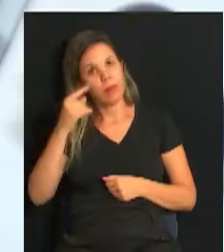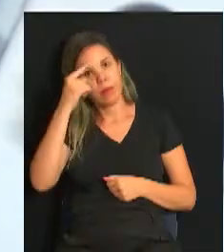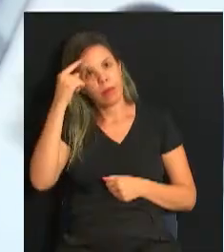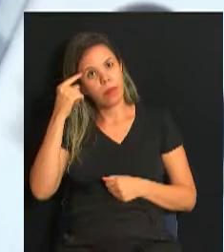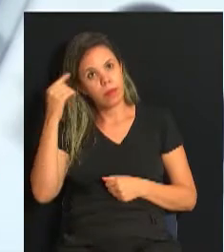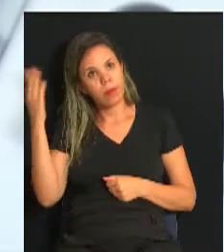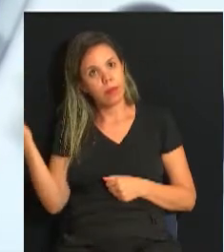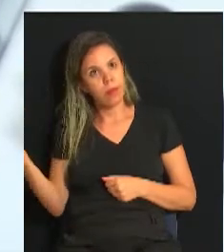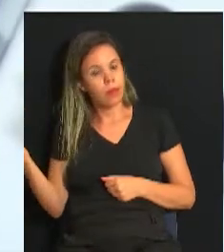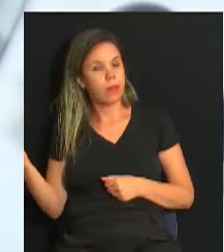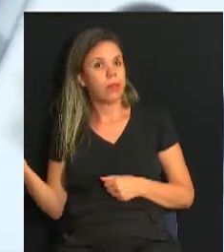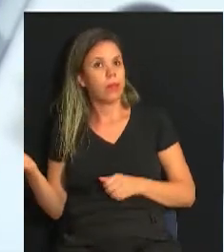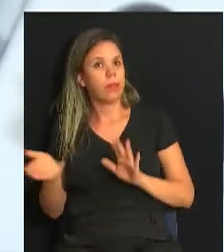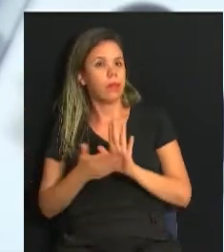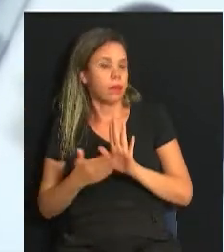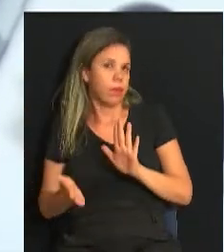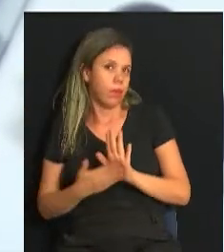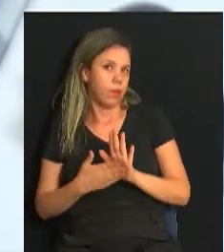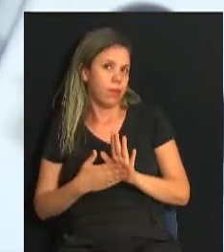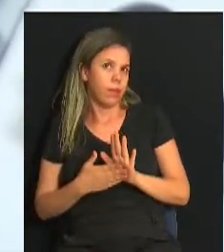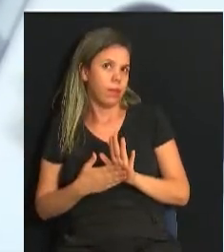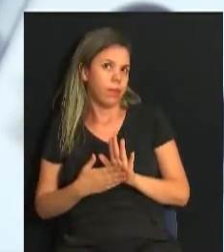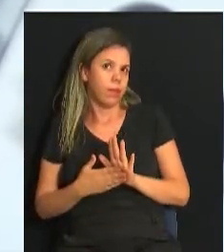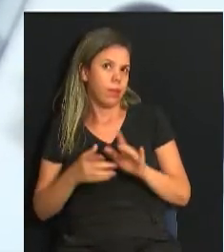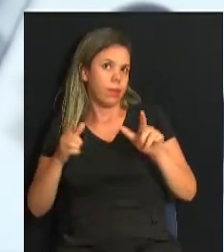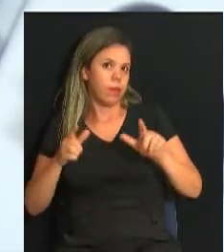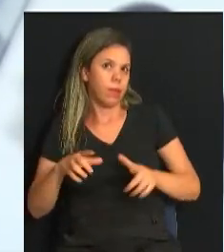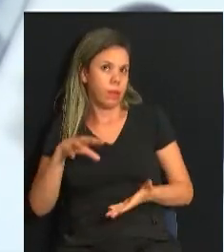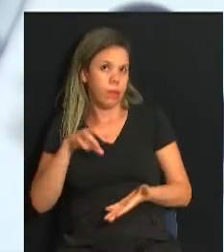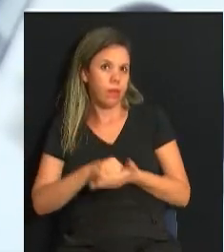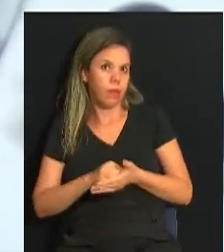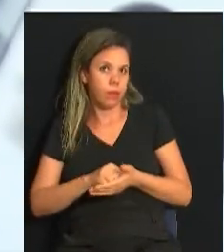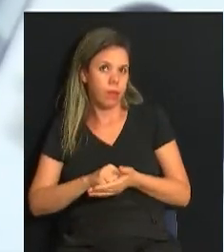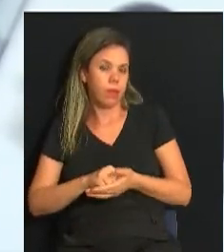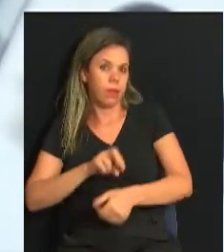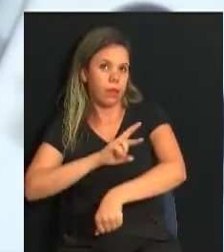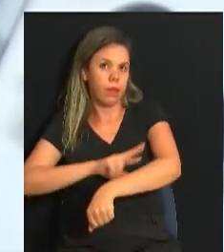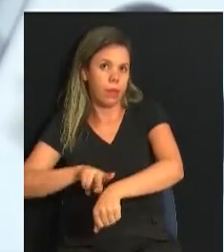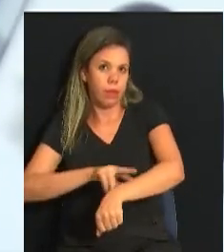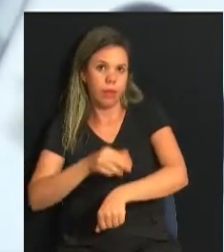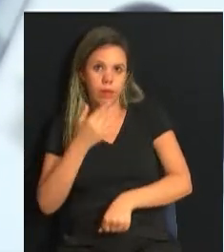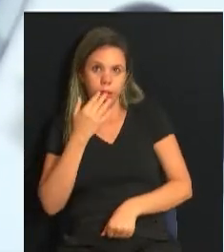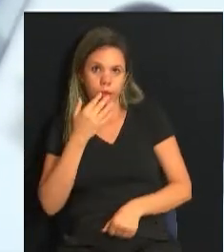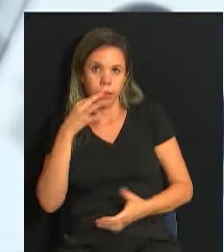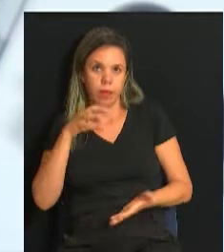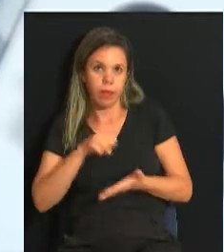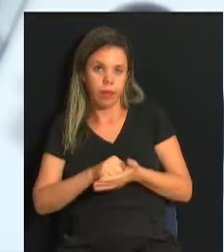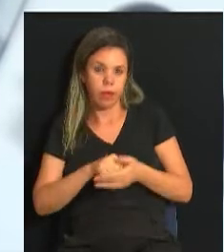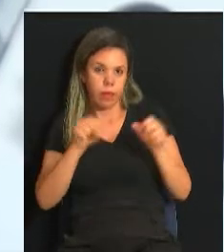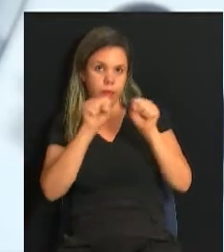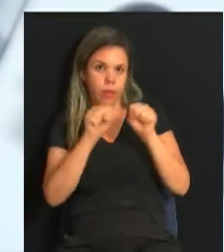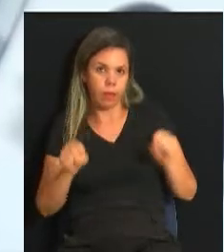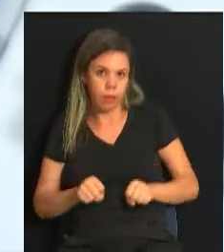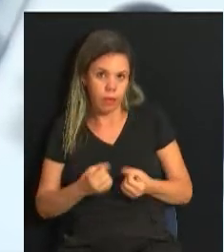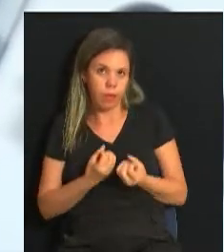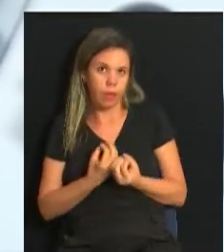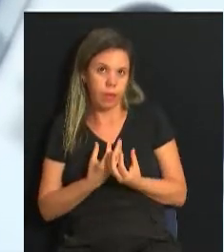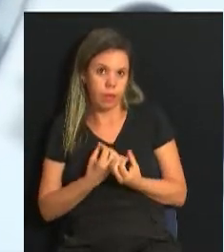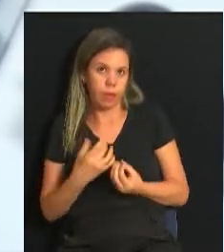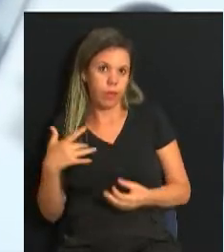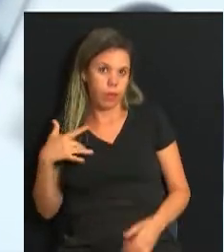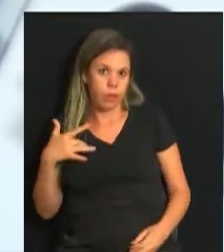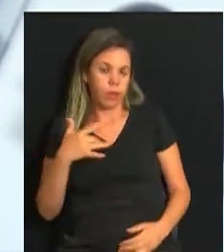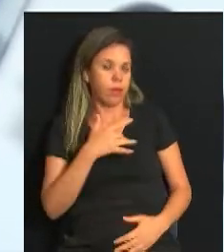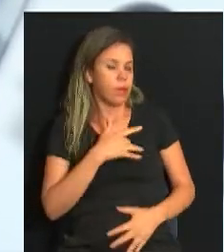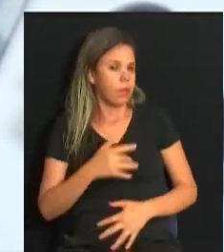Paula Miguel que propõe preenchimento do campo denominado raça cor nos formulários dos sistemas de informação em